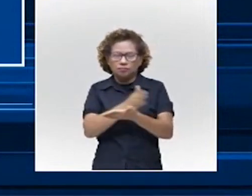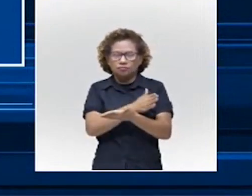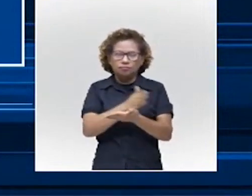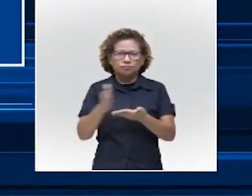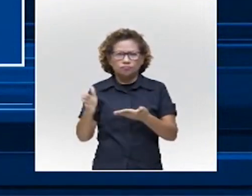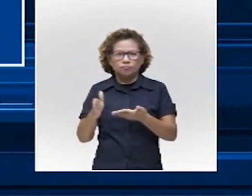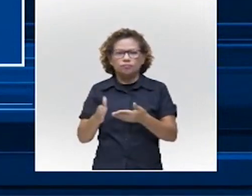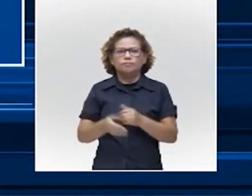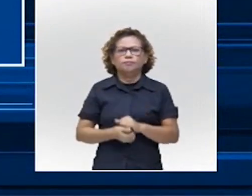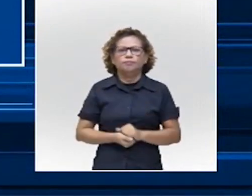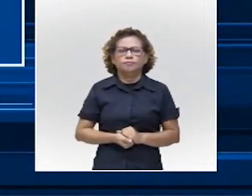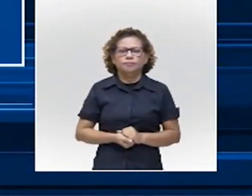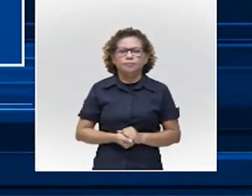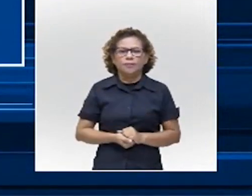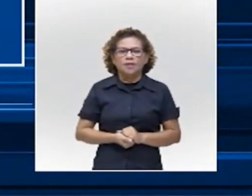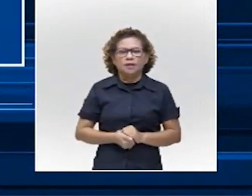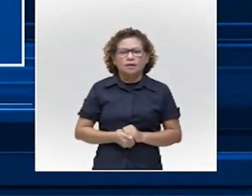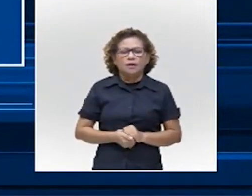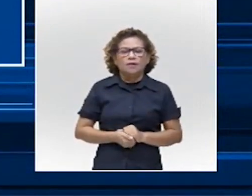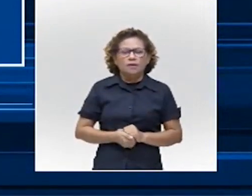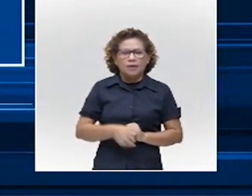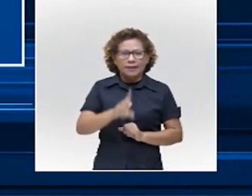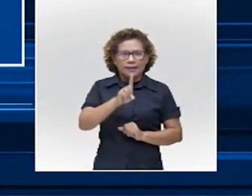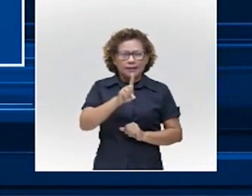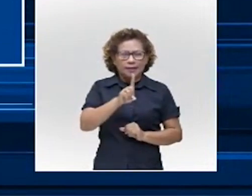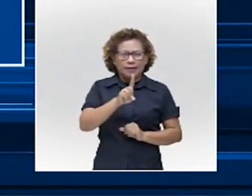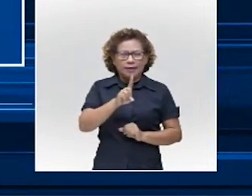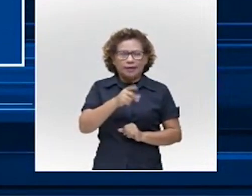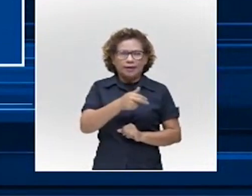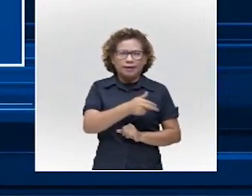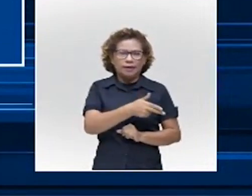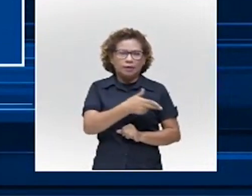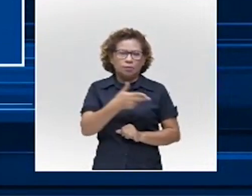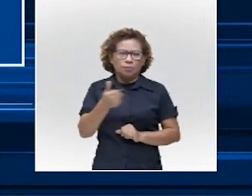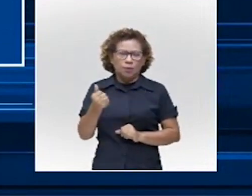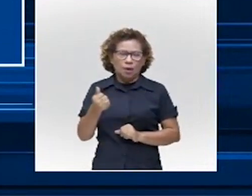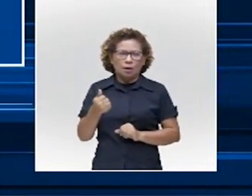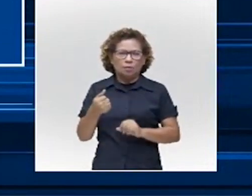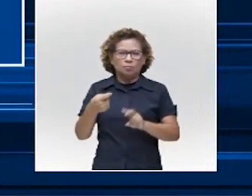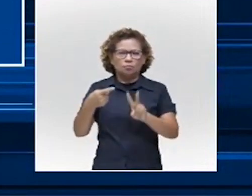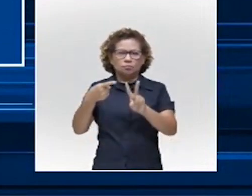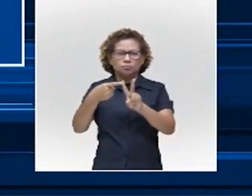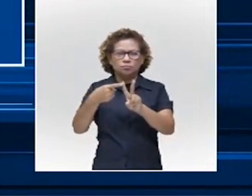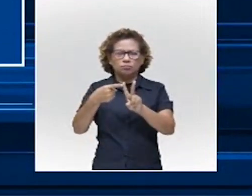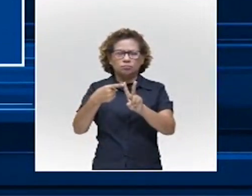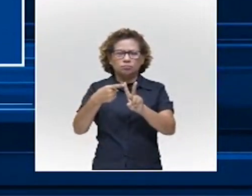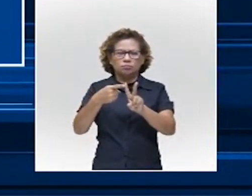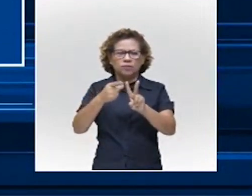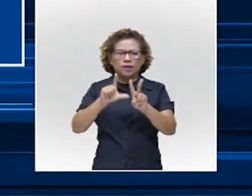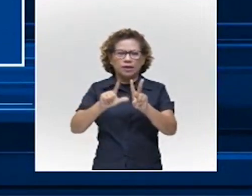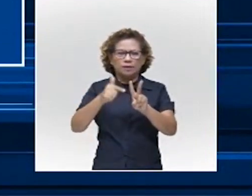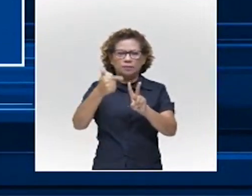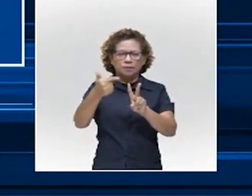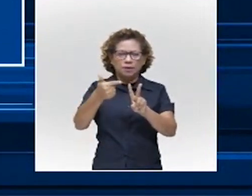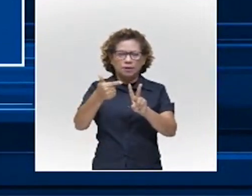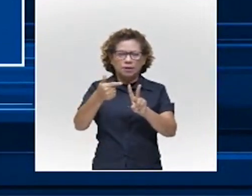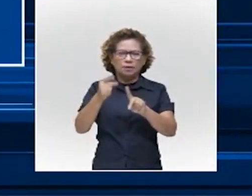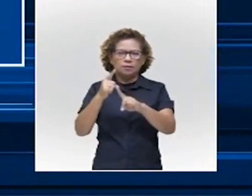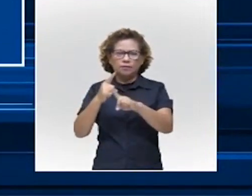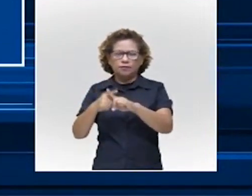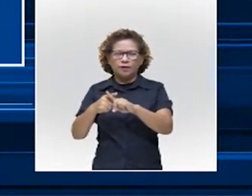Então, eu vou colocar raiz quadrada de L ao quadrado vezes a raiz quadrada de